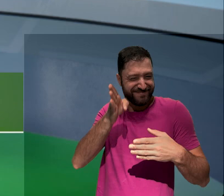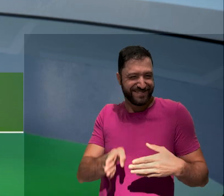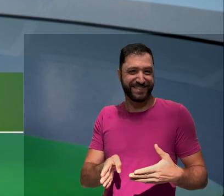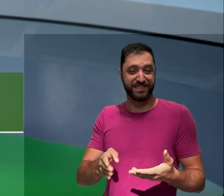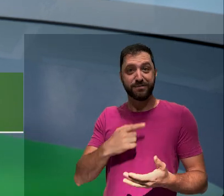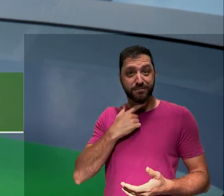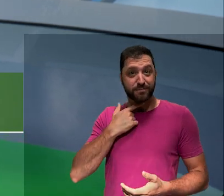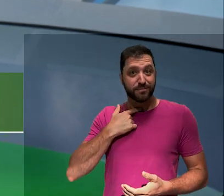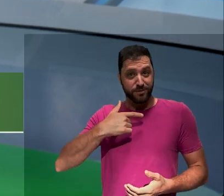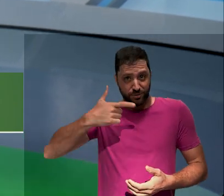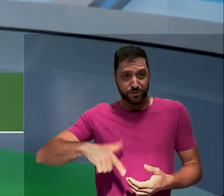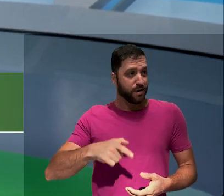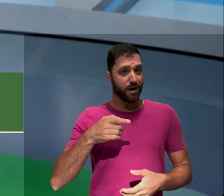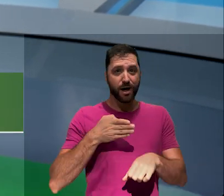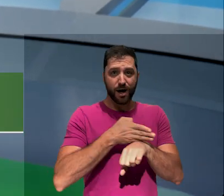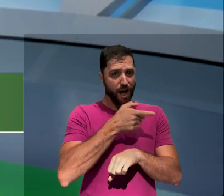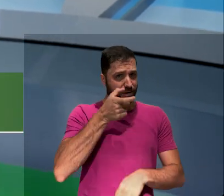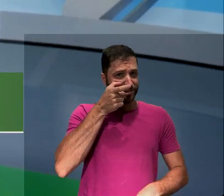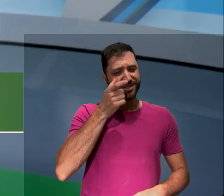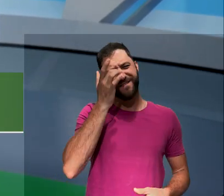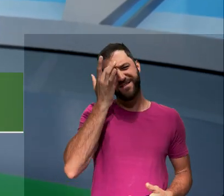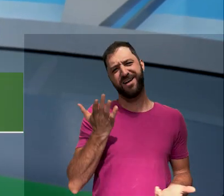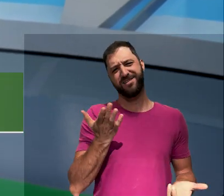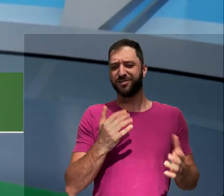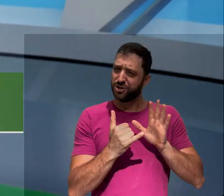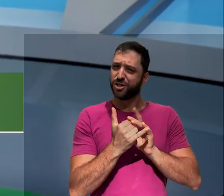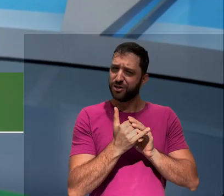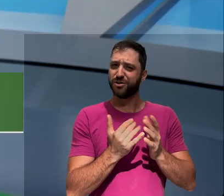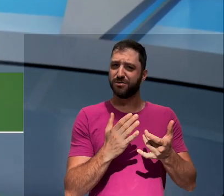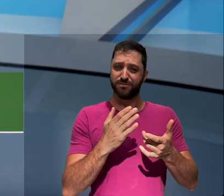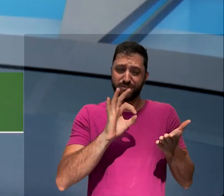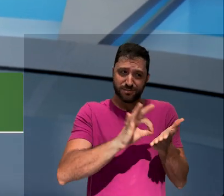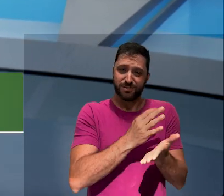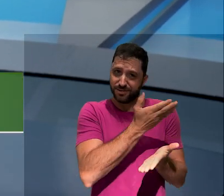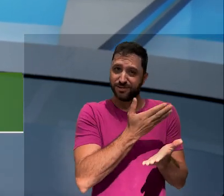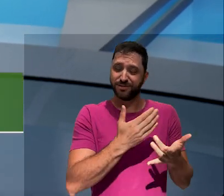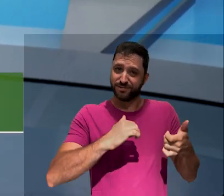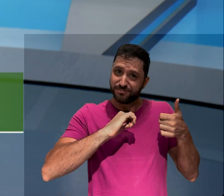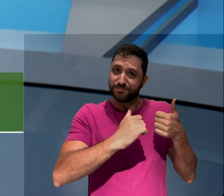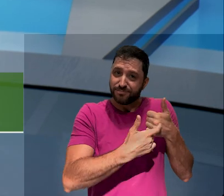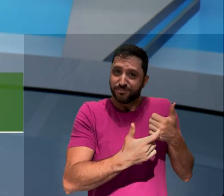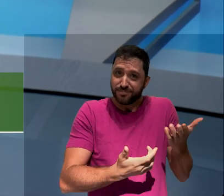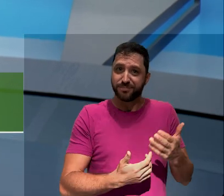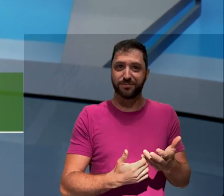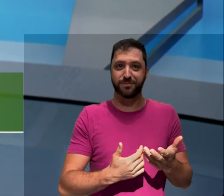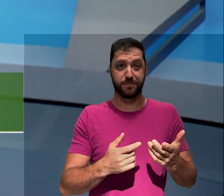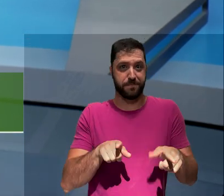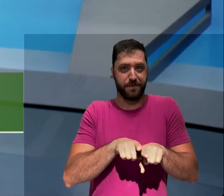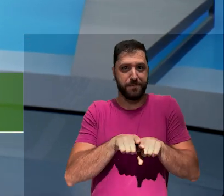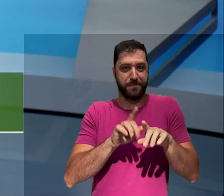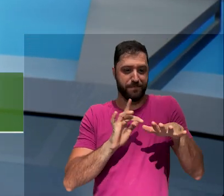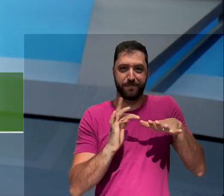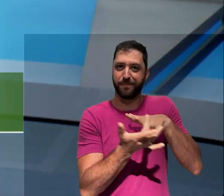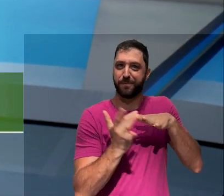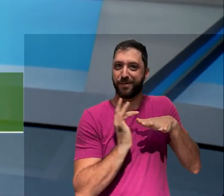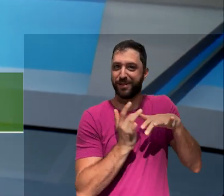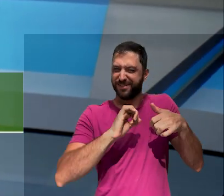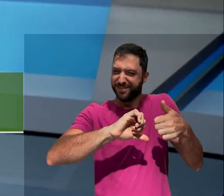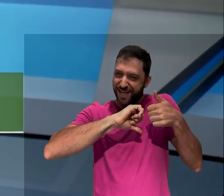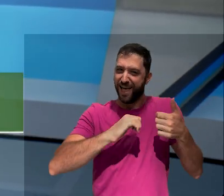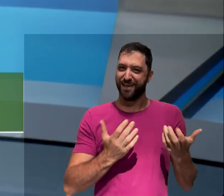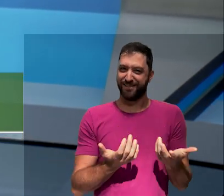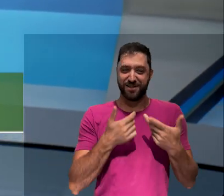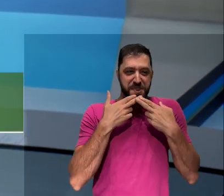outros programas, é só se inscrever lá no nosso canal do YouTube. Siga também as nossas redes sociais para ficar por dentro aí